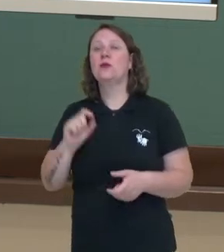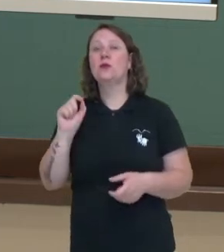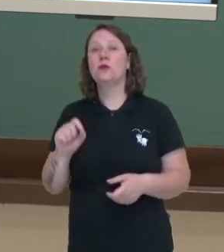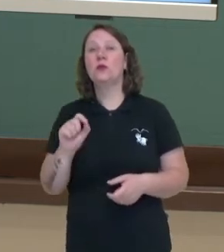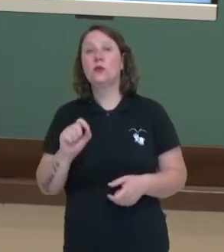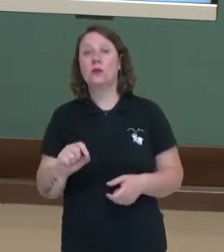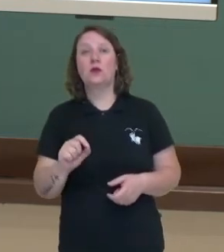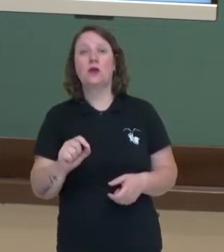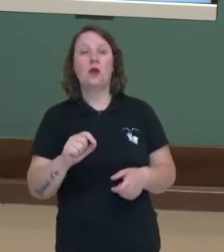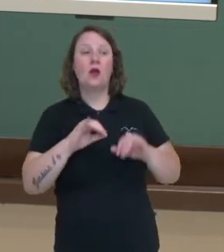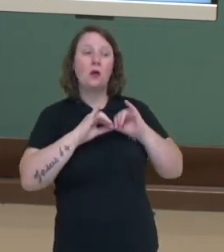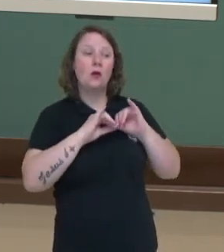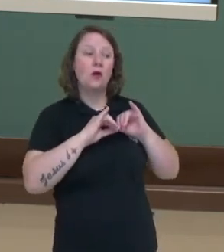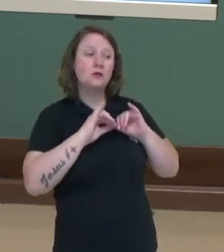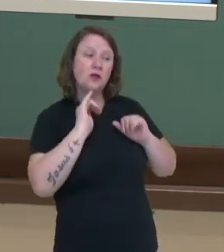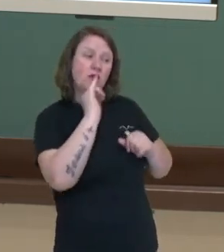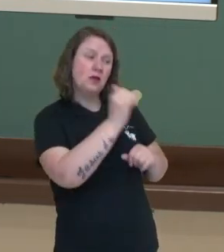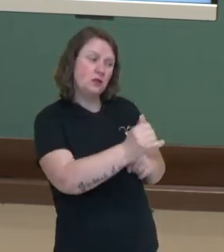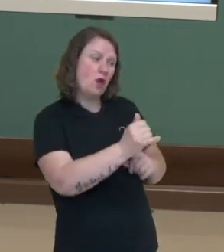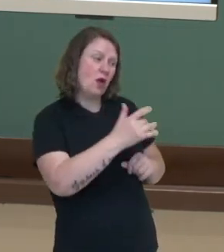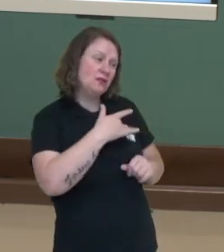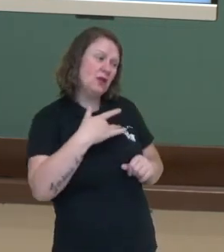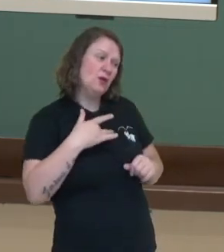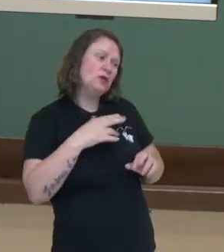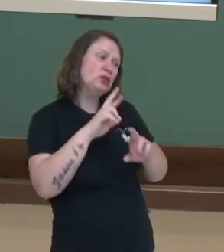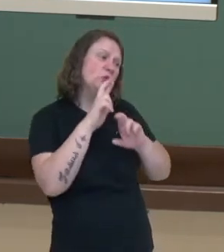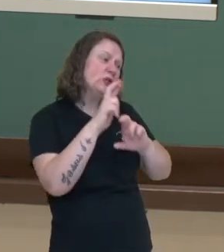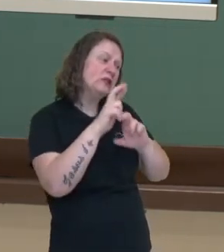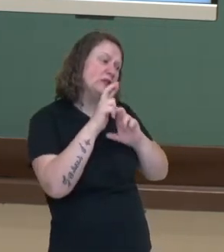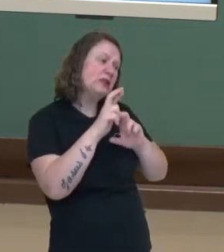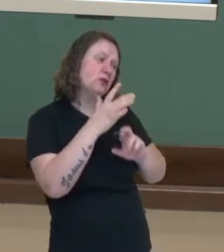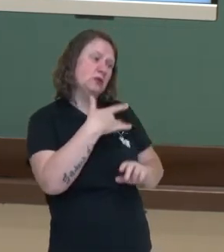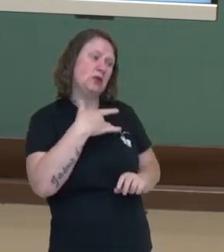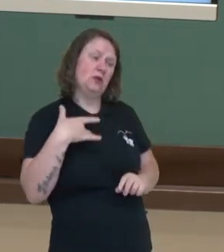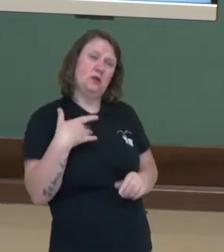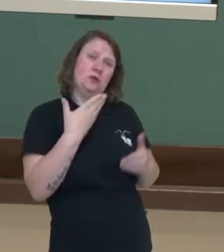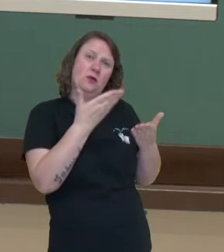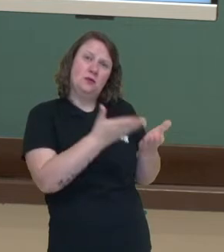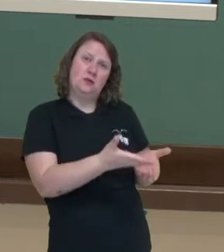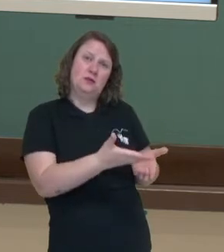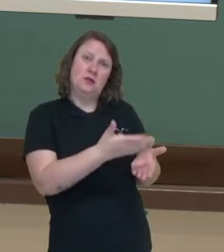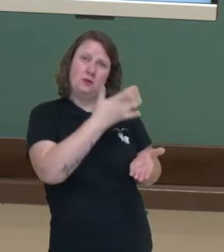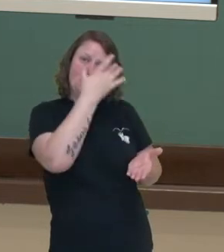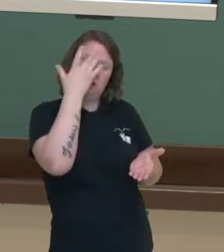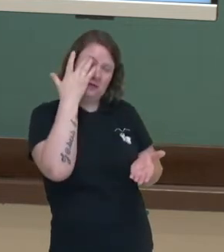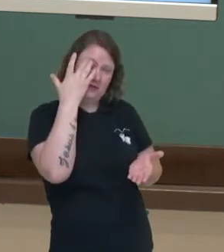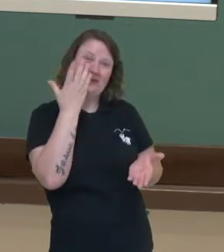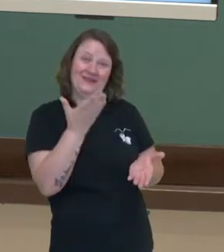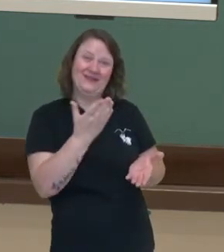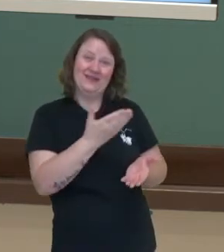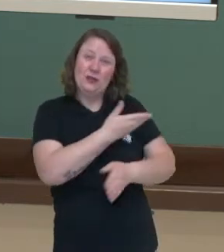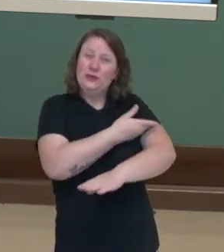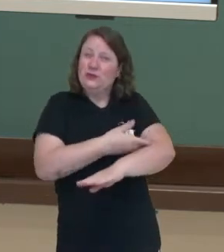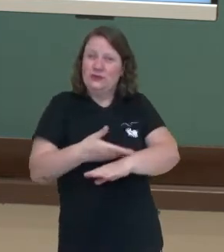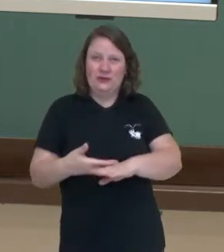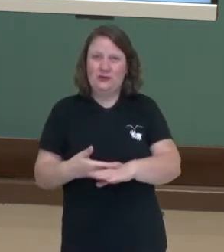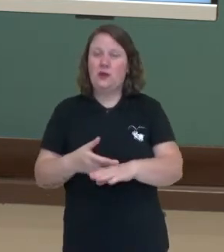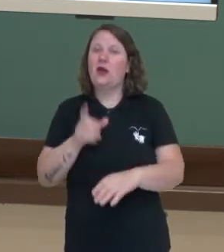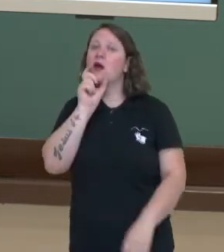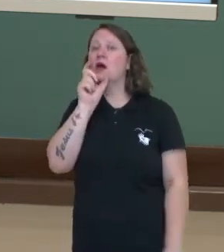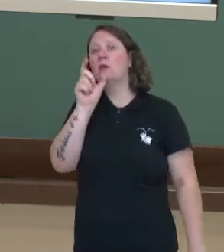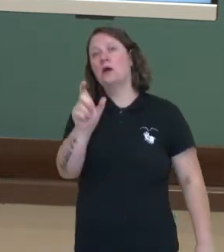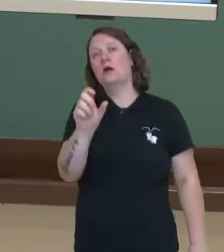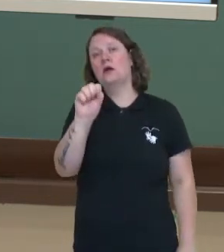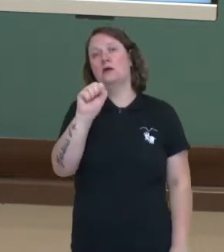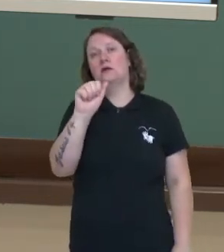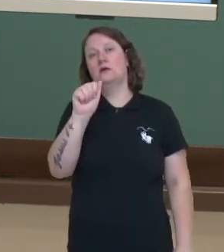mensagem completa, que você está desejando saúde para aquela pessoa que espirrou, né? Um costume. E a palavra saúde é um nome,